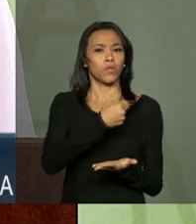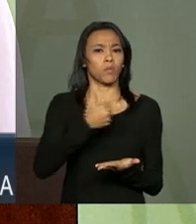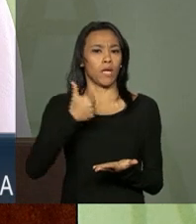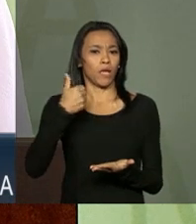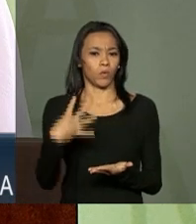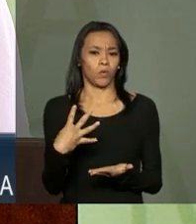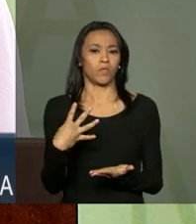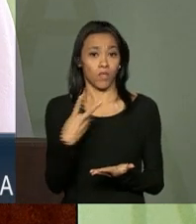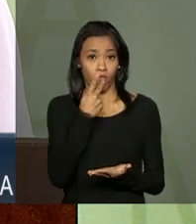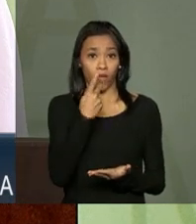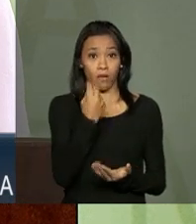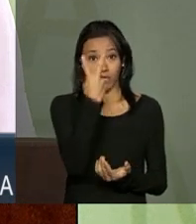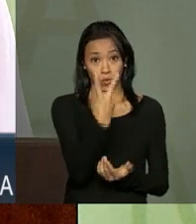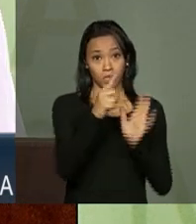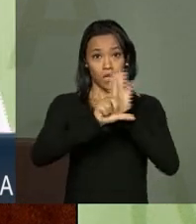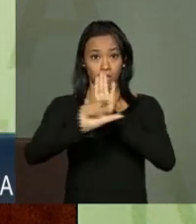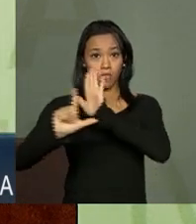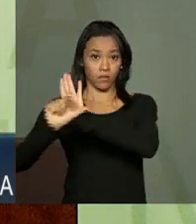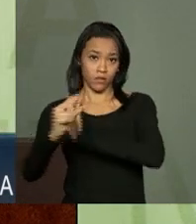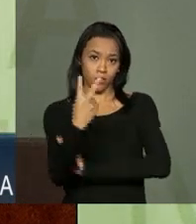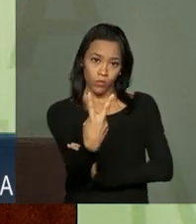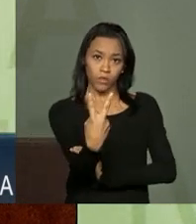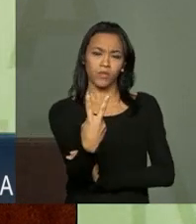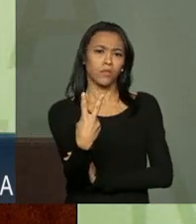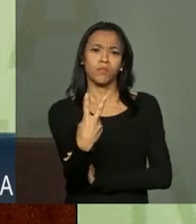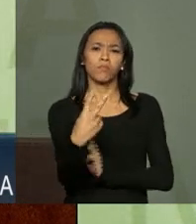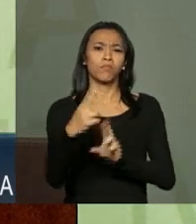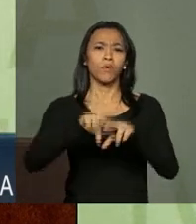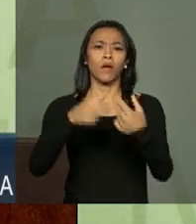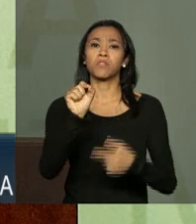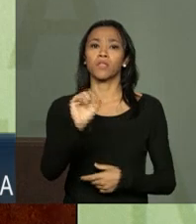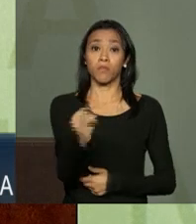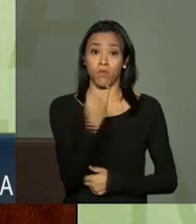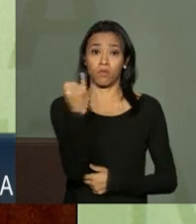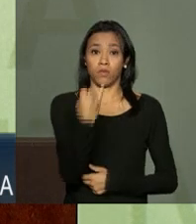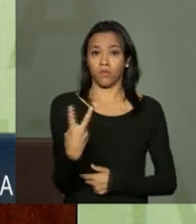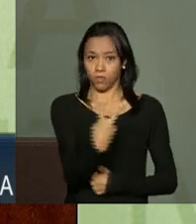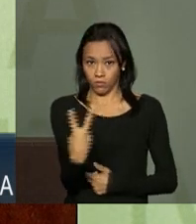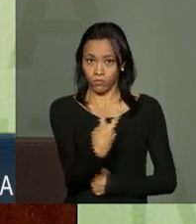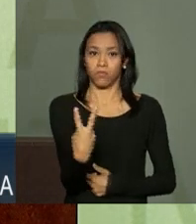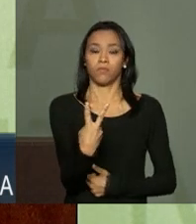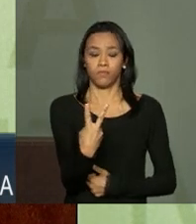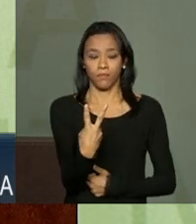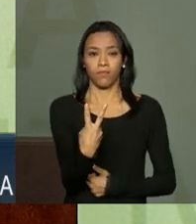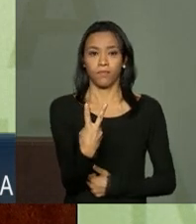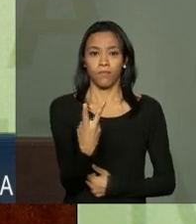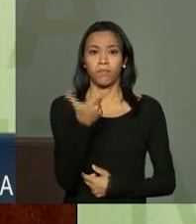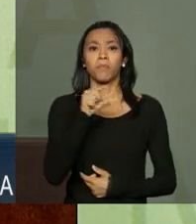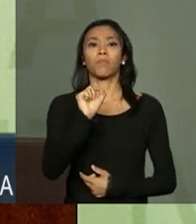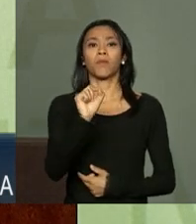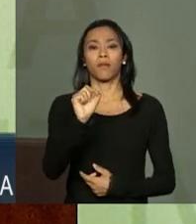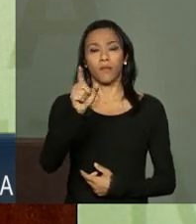eu cito essas duas legislações pela importância que elas têm para